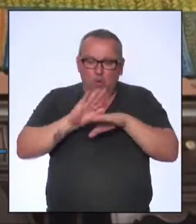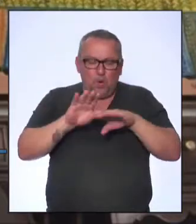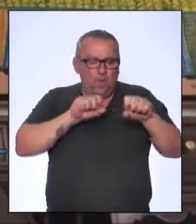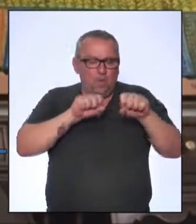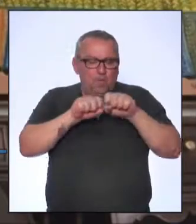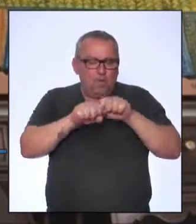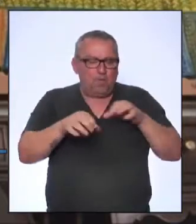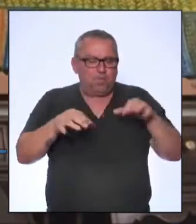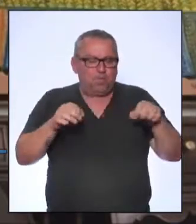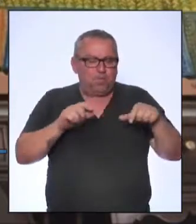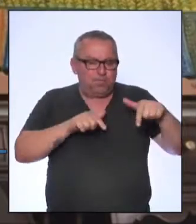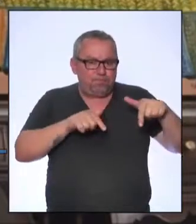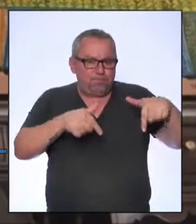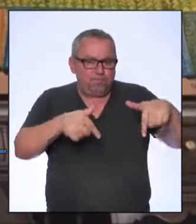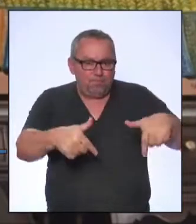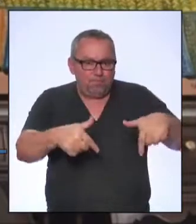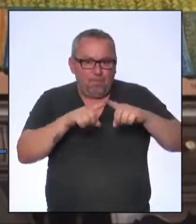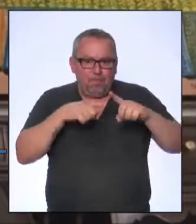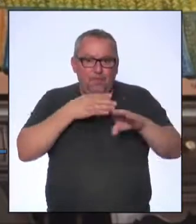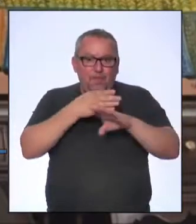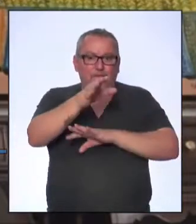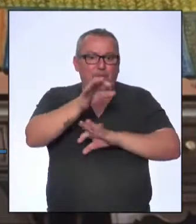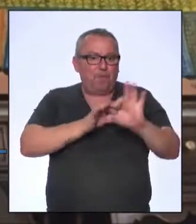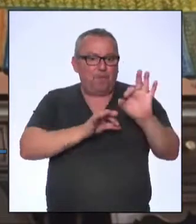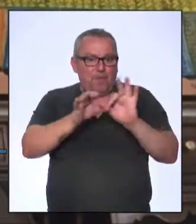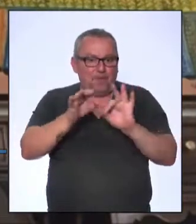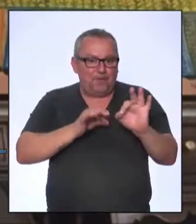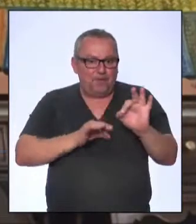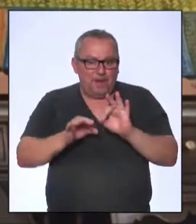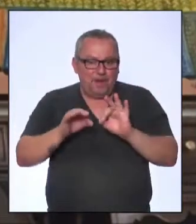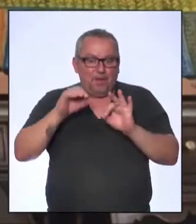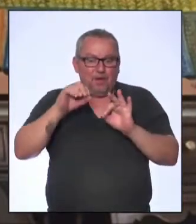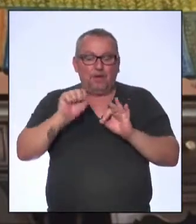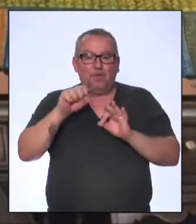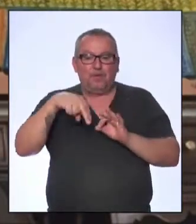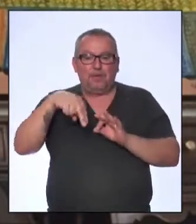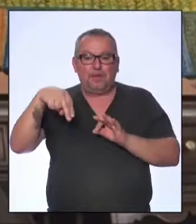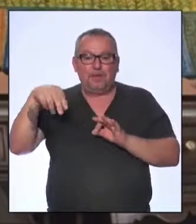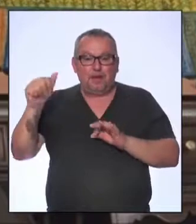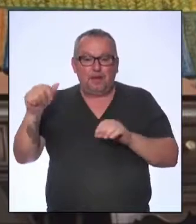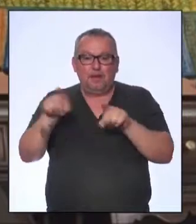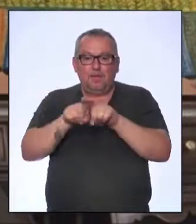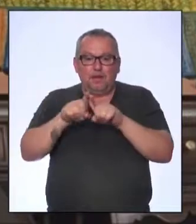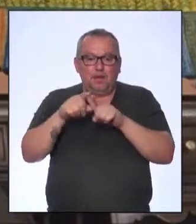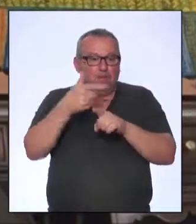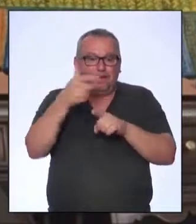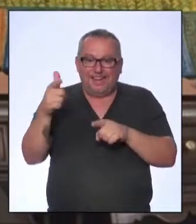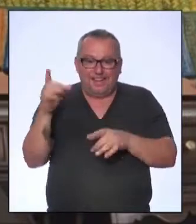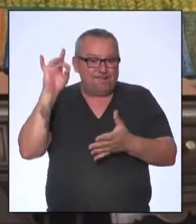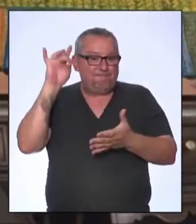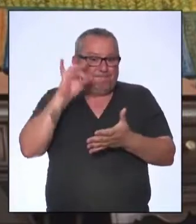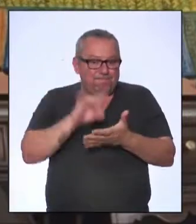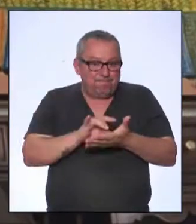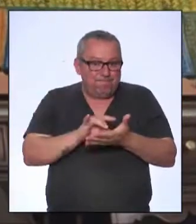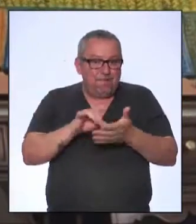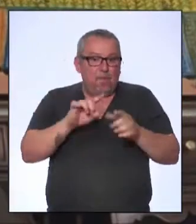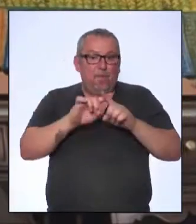formação, não entrou aqui um projeto com o Instituto Ayrton Senna, não está nada oficial, mas